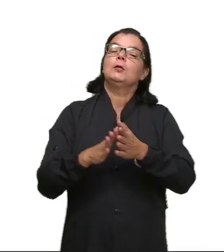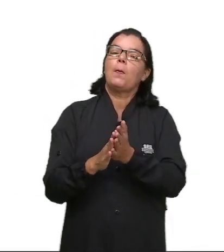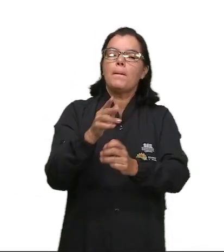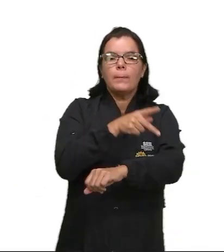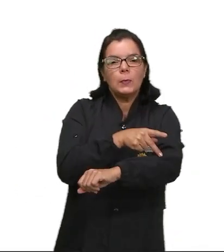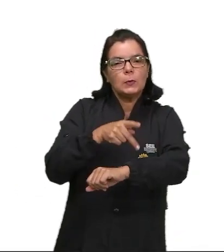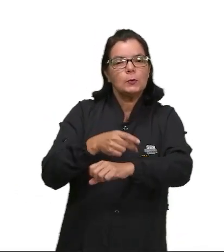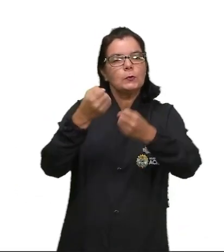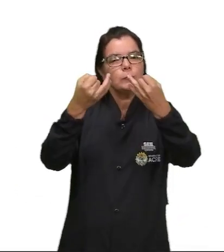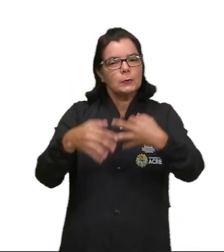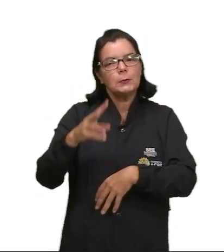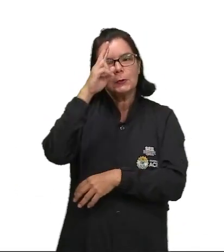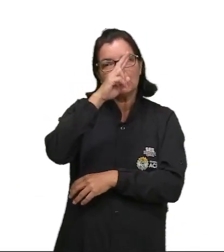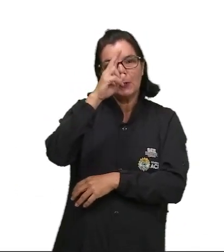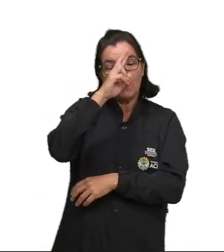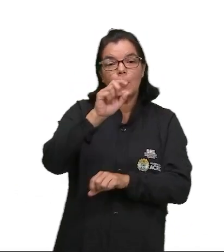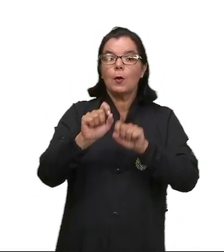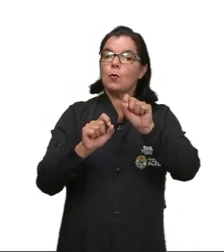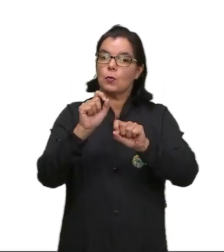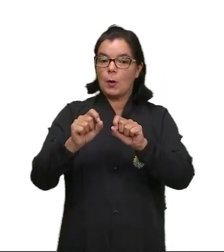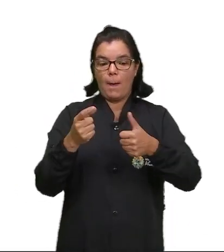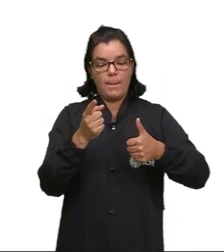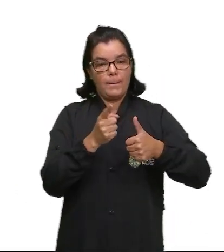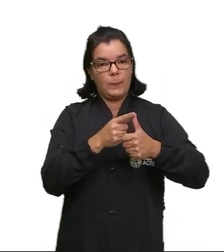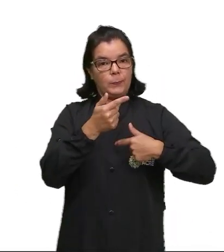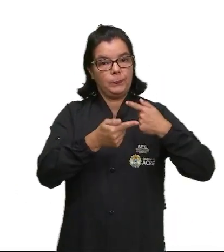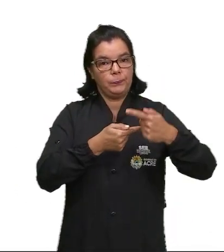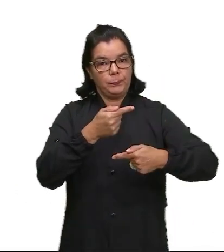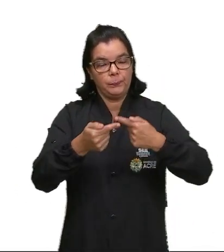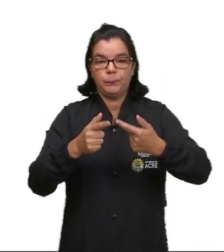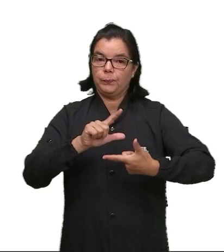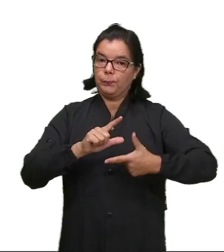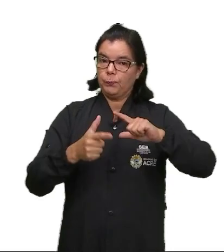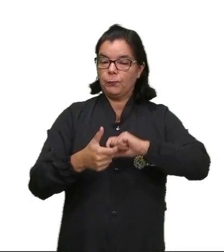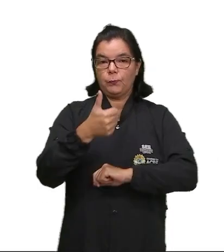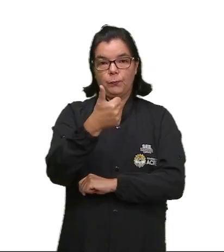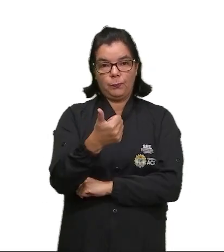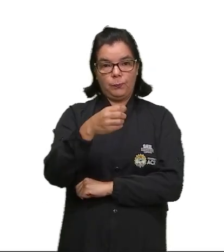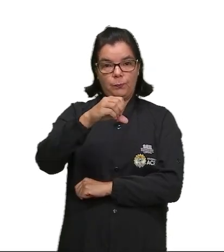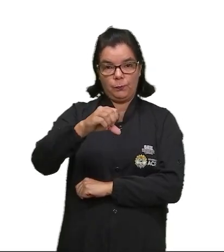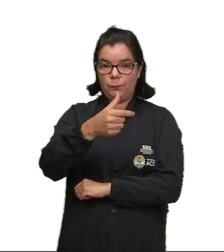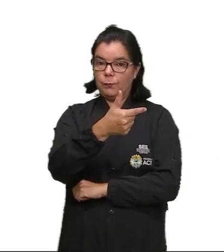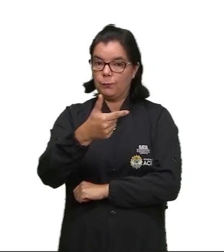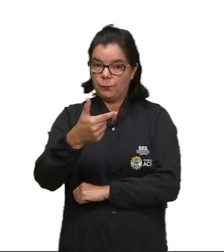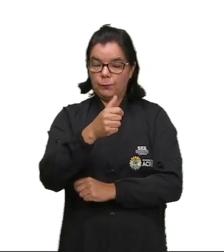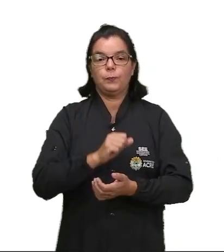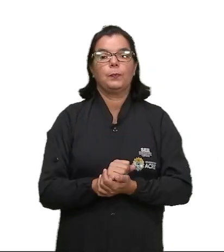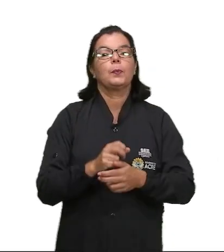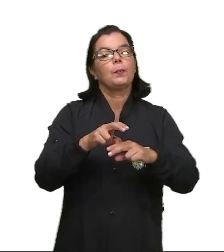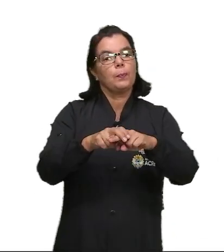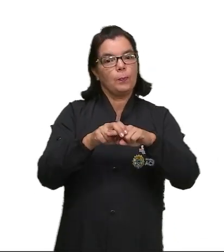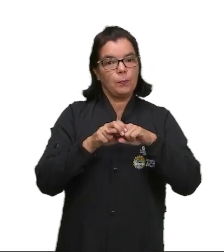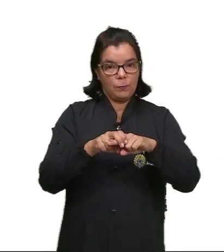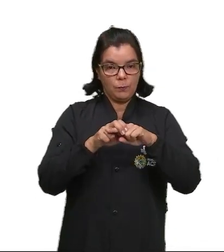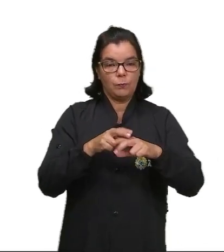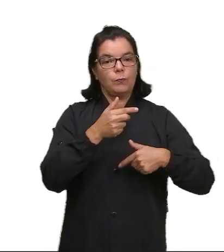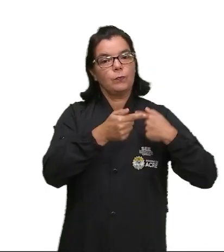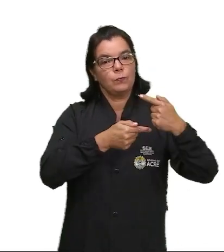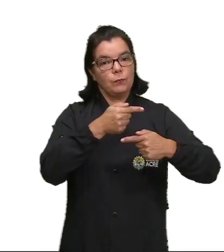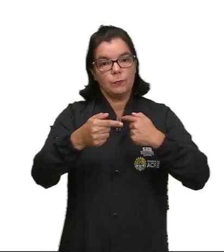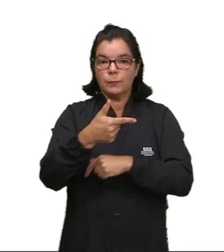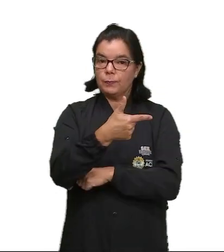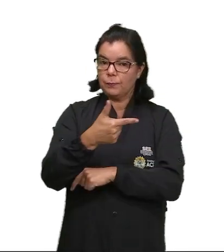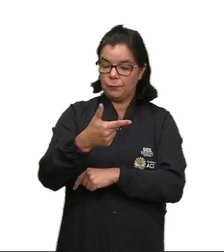é importante lembrar que a primeira geração do modernismo começa em 1922, por isso é chamada de geração de